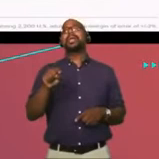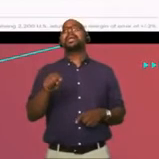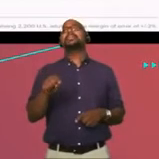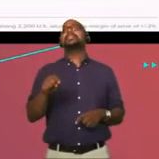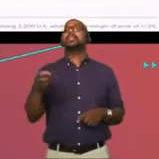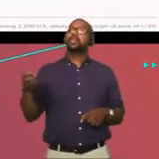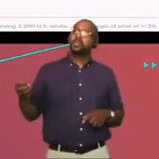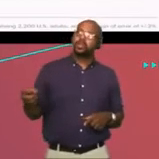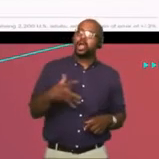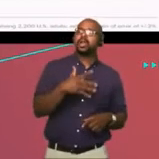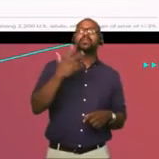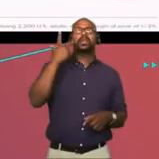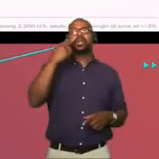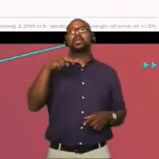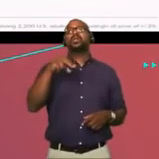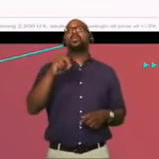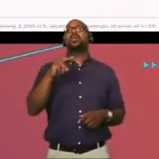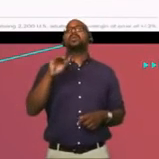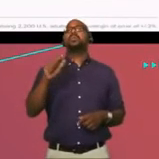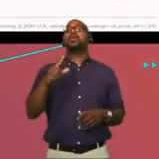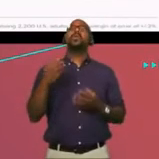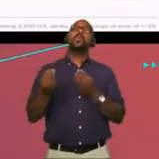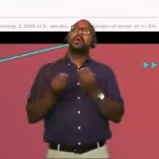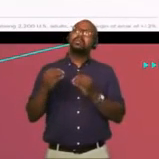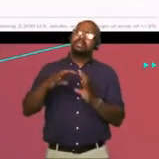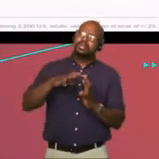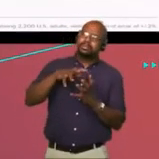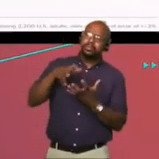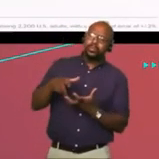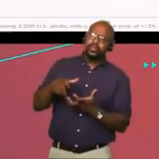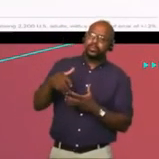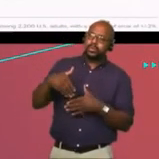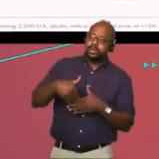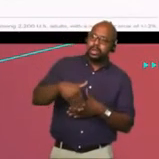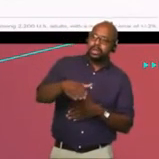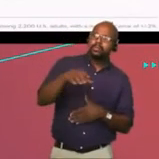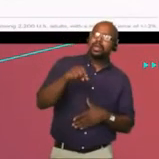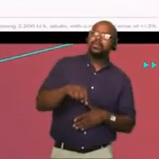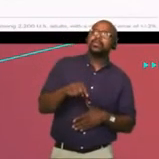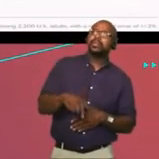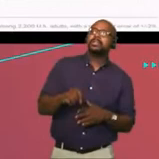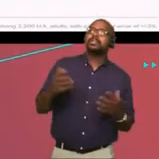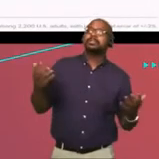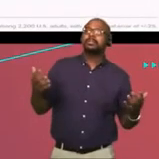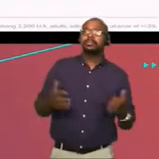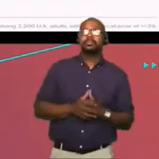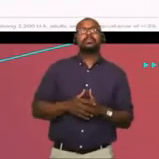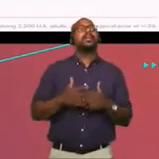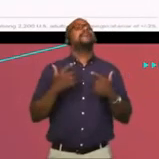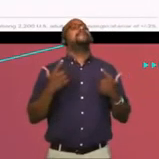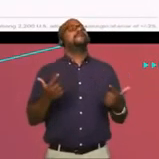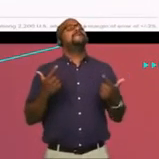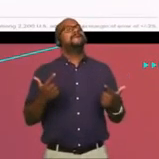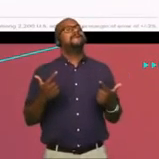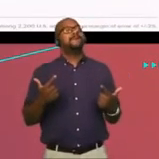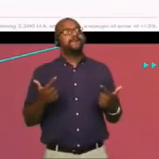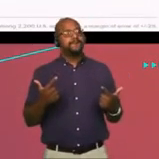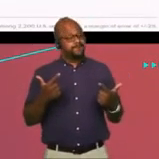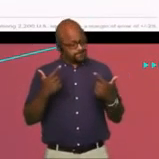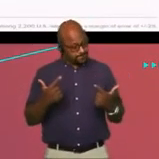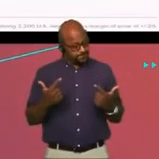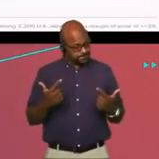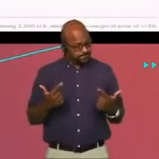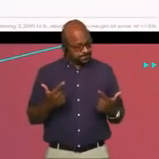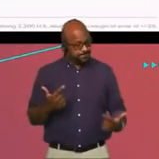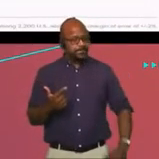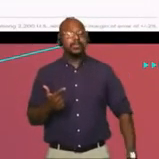essa nova normalidade como é que vai ser o mundo daqui para frente é por sorte ou